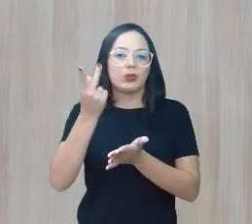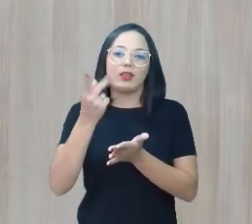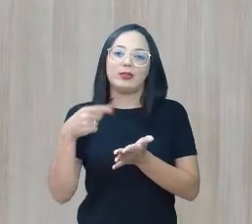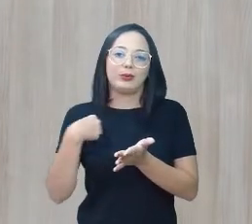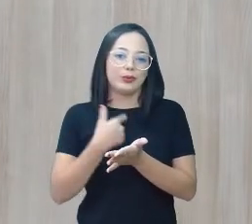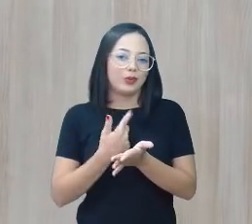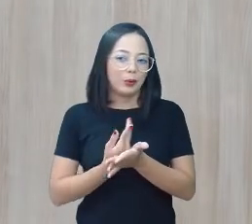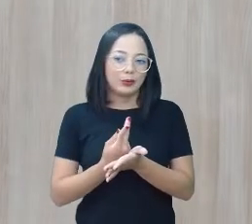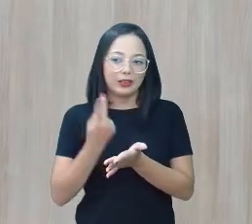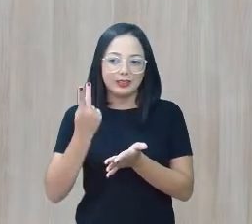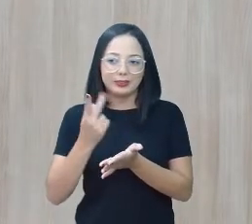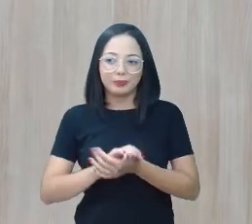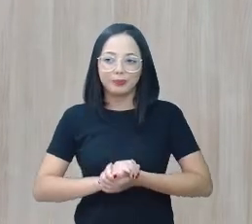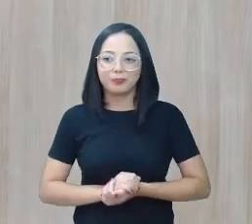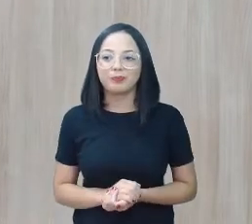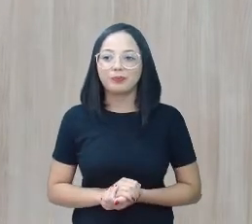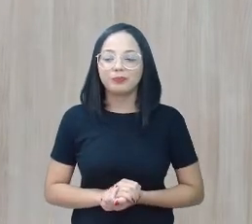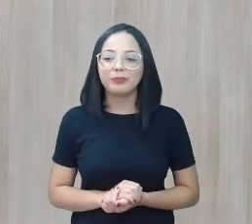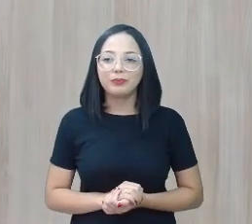conosco.